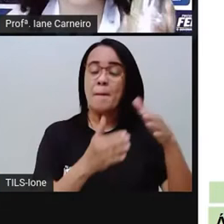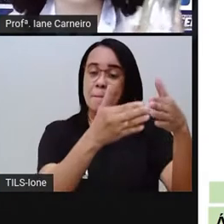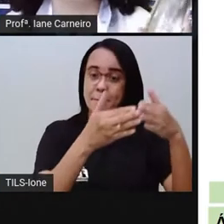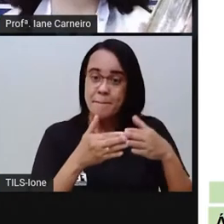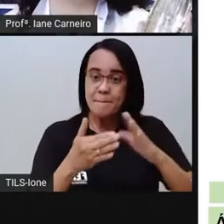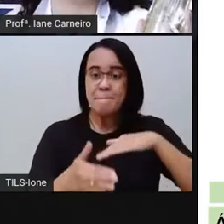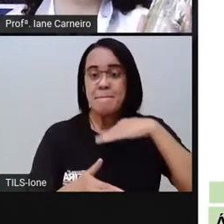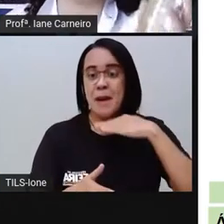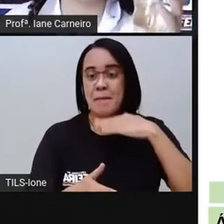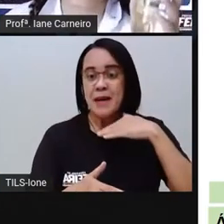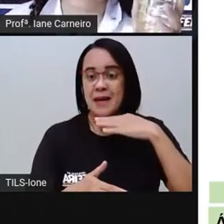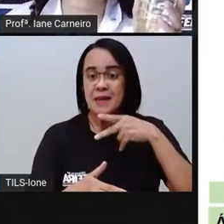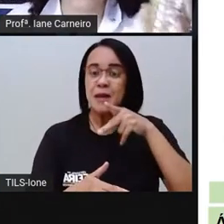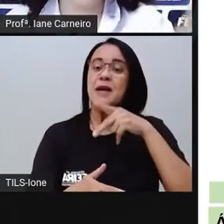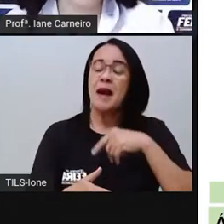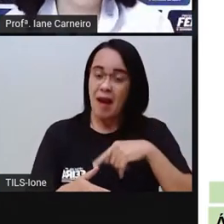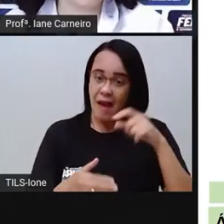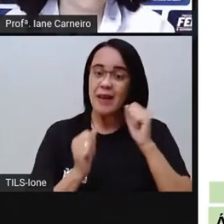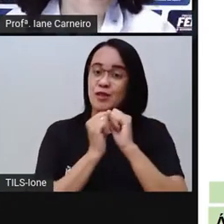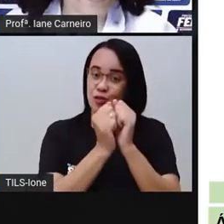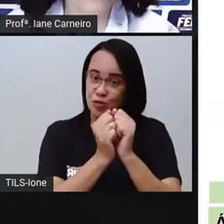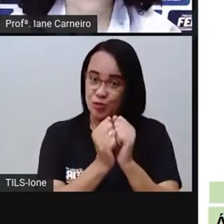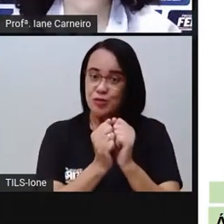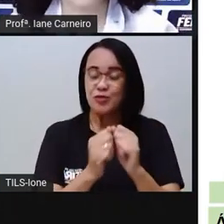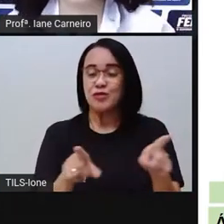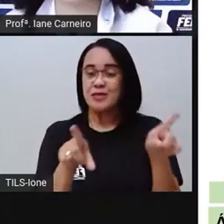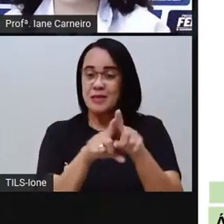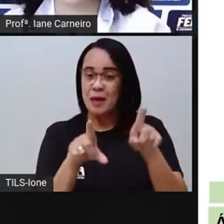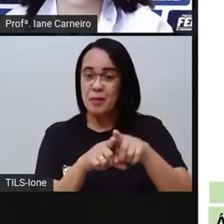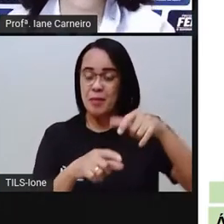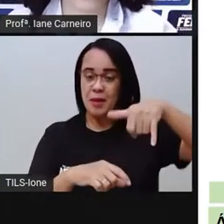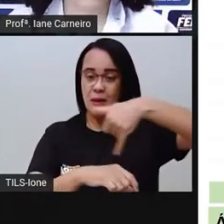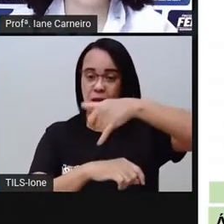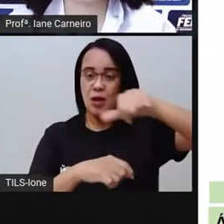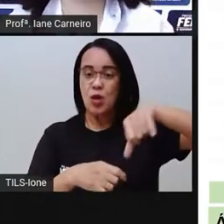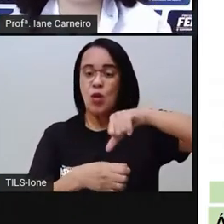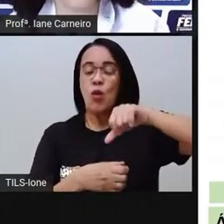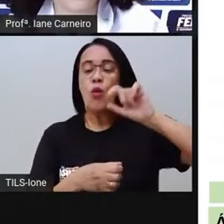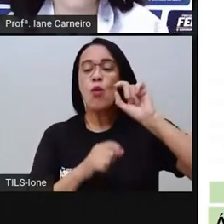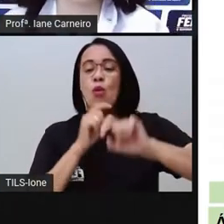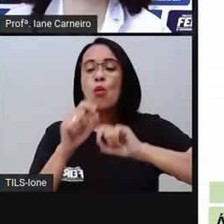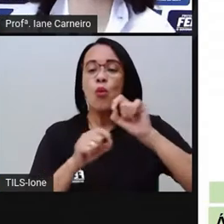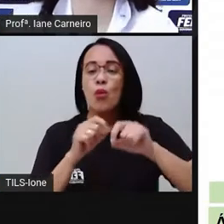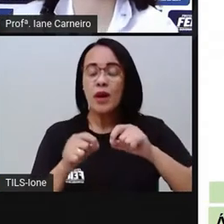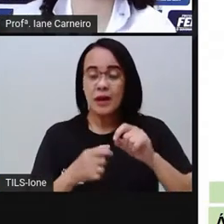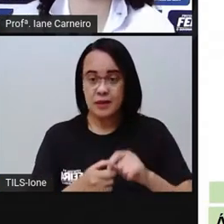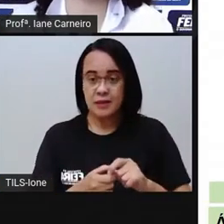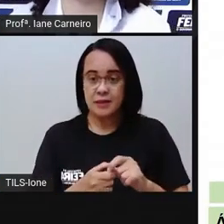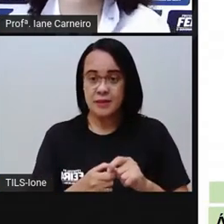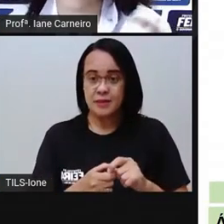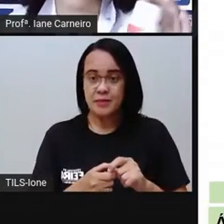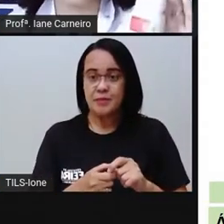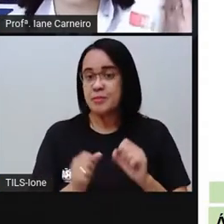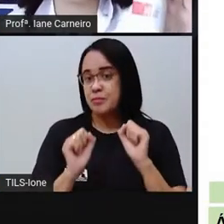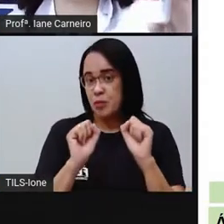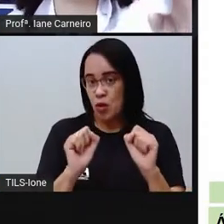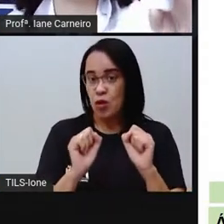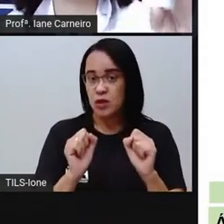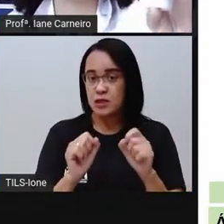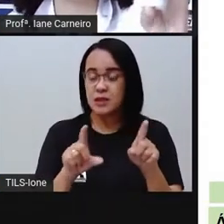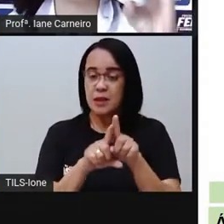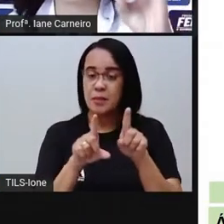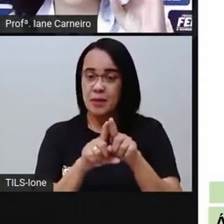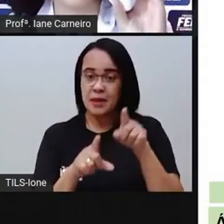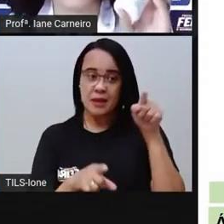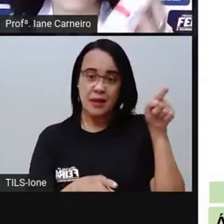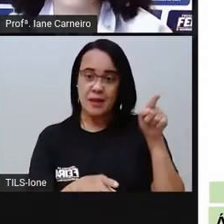pouquinho só de vinagre e pede também, se tiver na sua casa, se não tiver, né, você pode providenciar. Ó, é